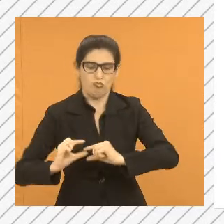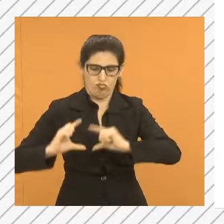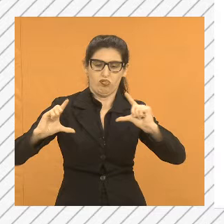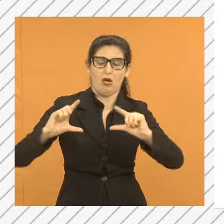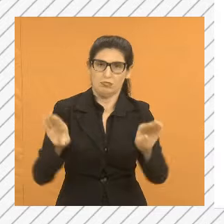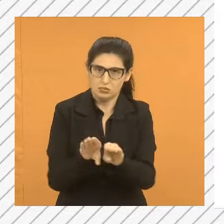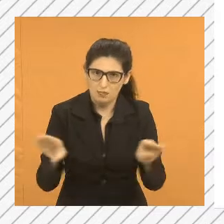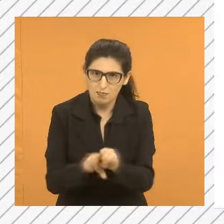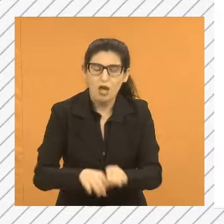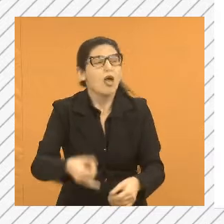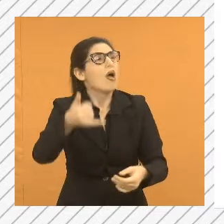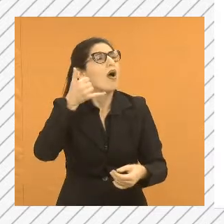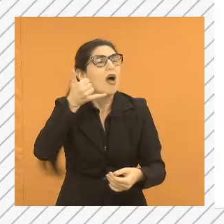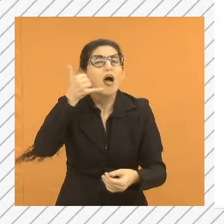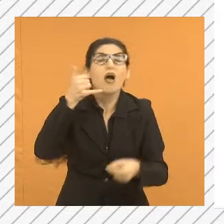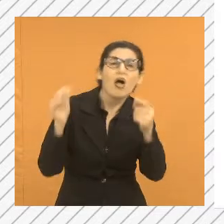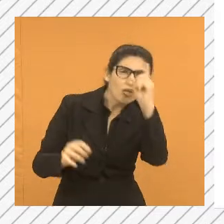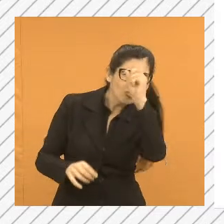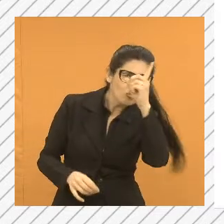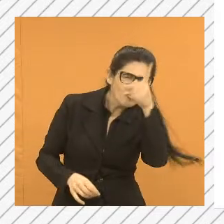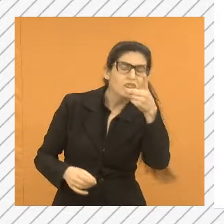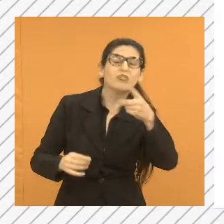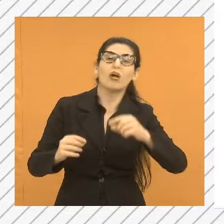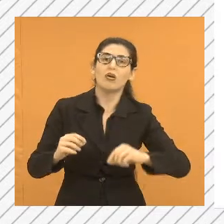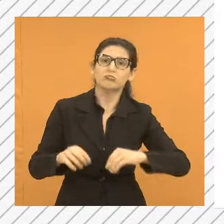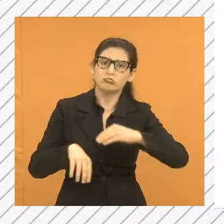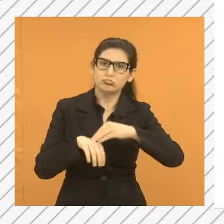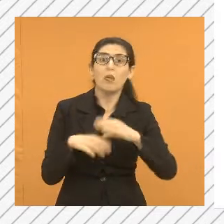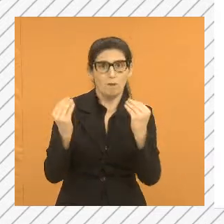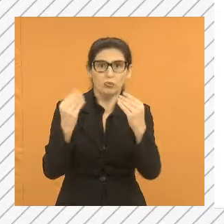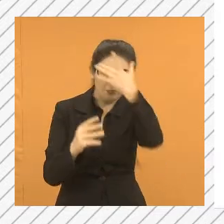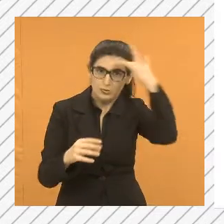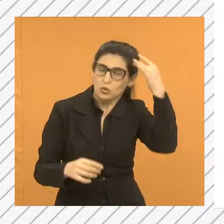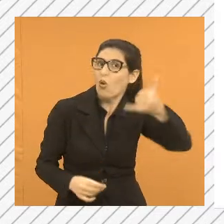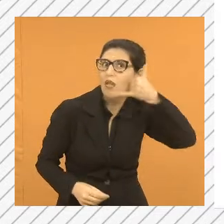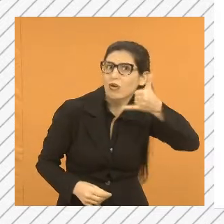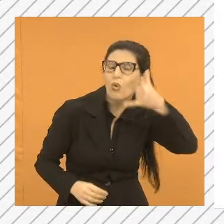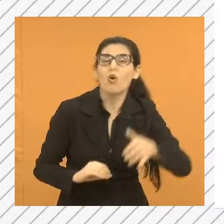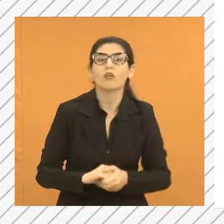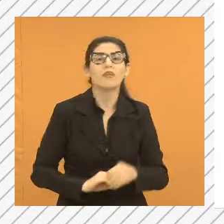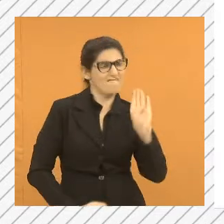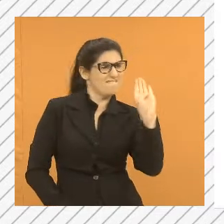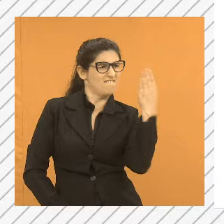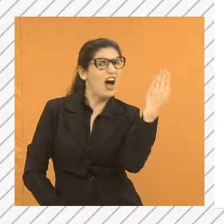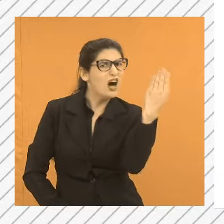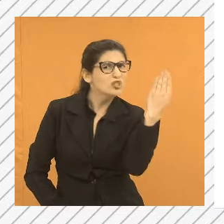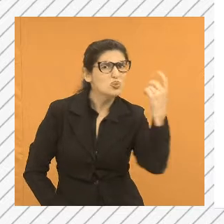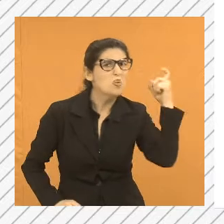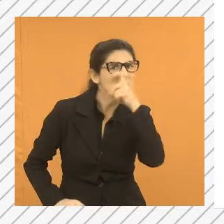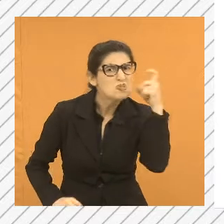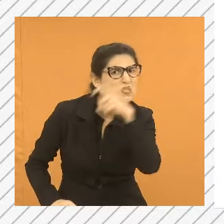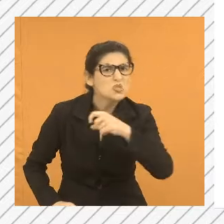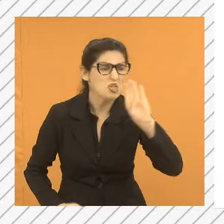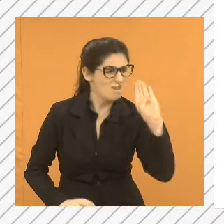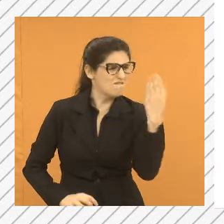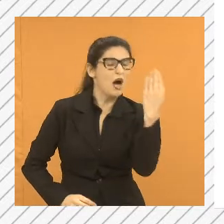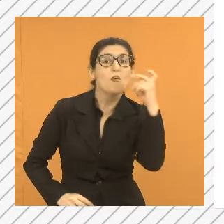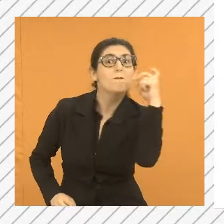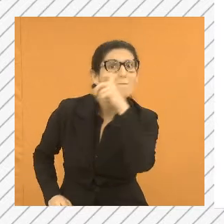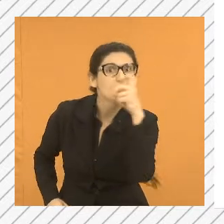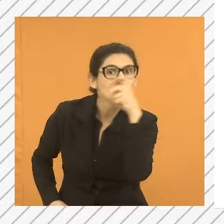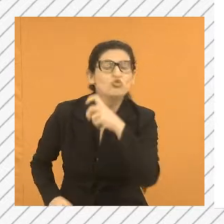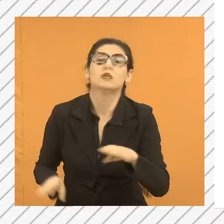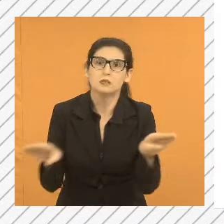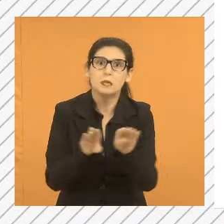para informações, tivemos um aumento. Em relação às falsas, os trotes, mais uma vez frisando em relação a